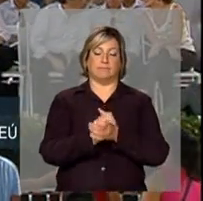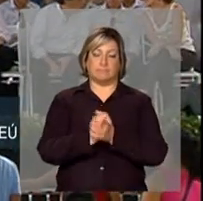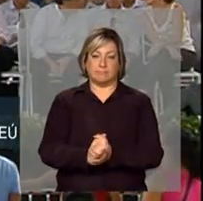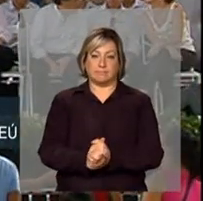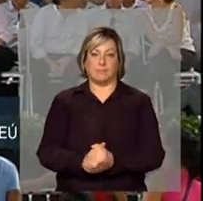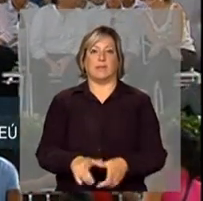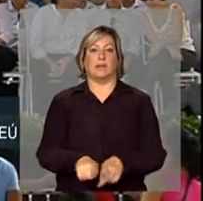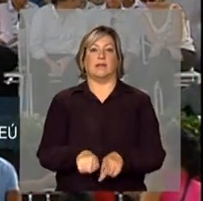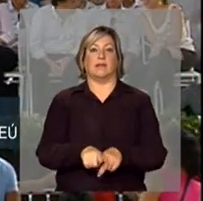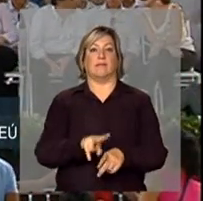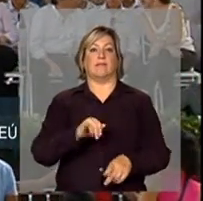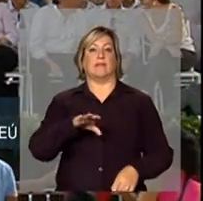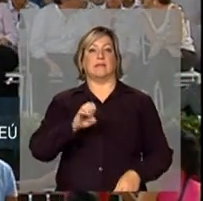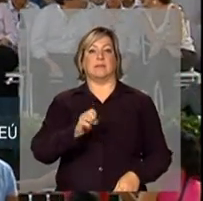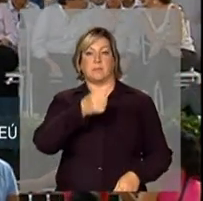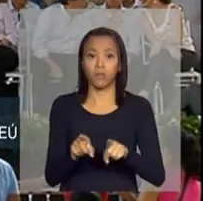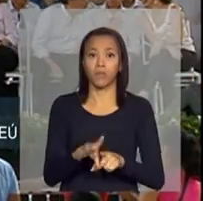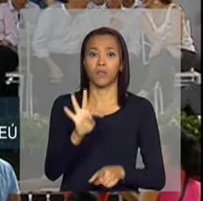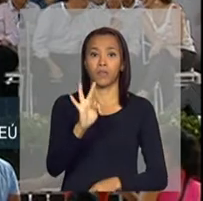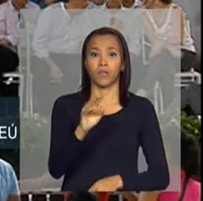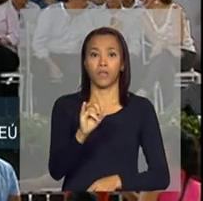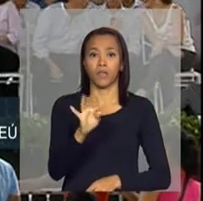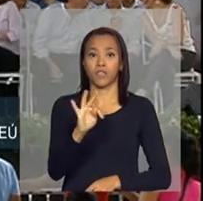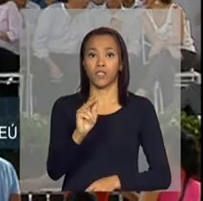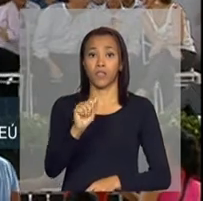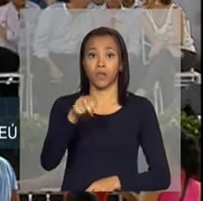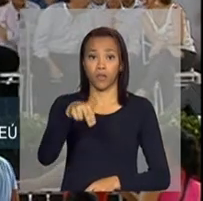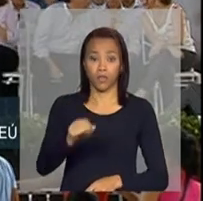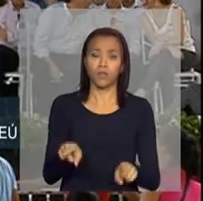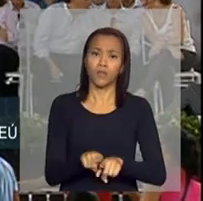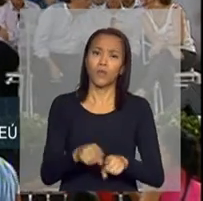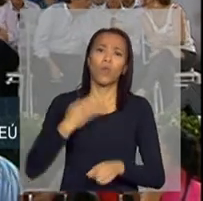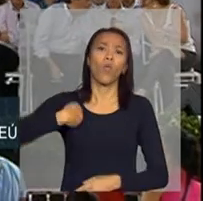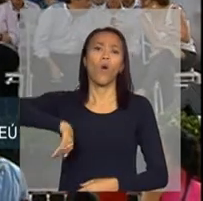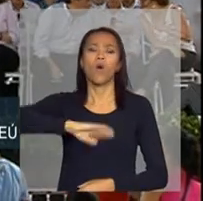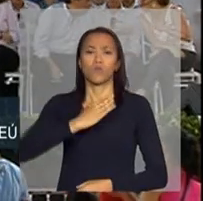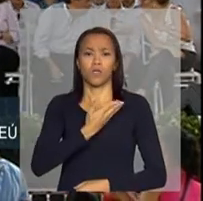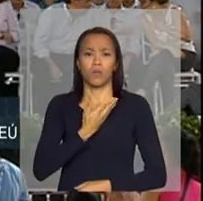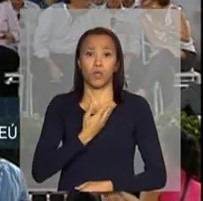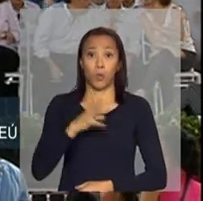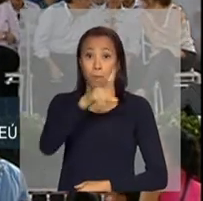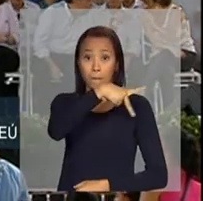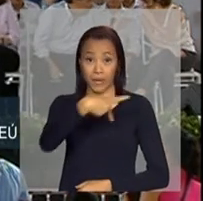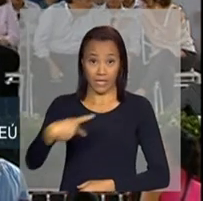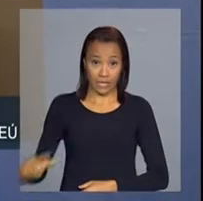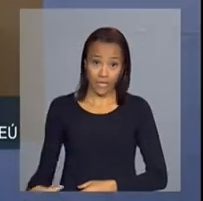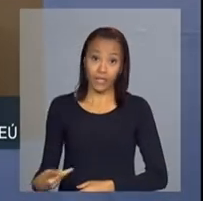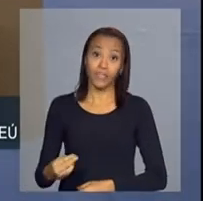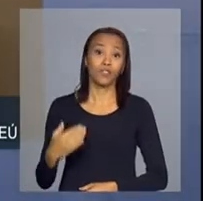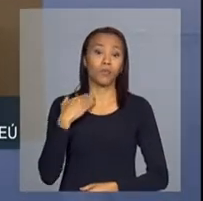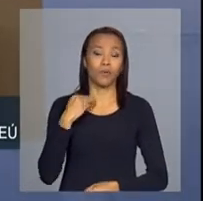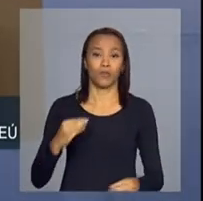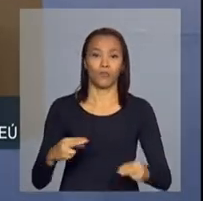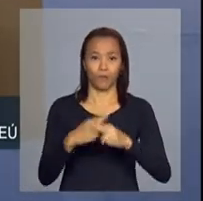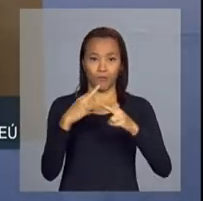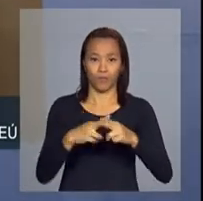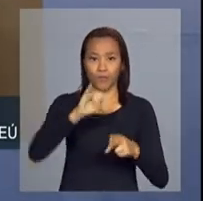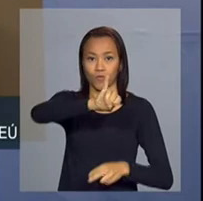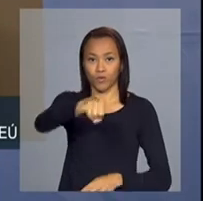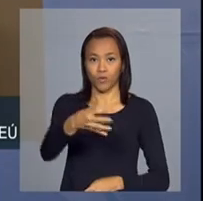a vice-prefeita Tatiana, o nosso companheiro presidente da Caixa Econômica Federal, Jorge